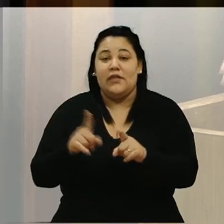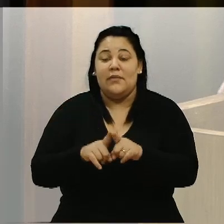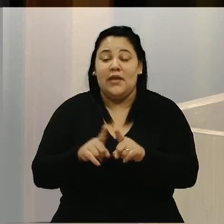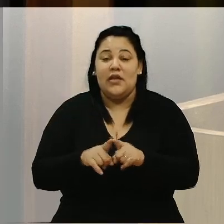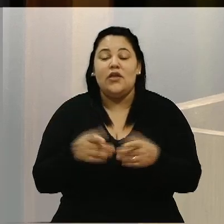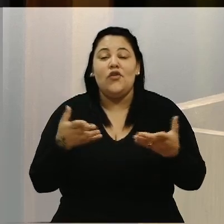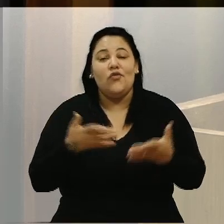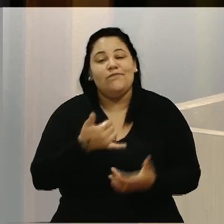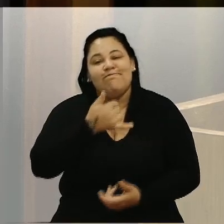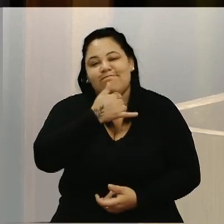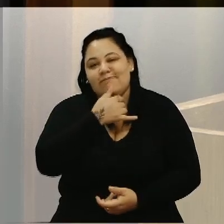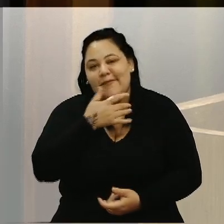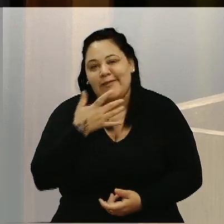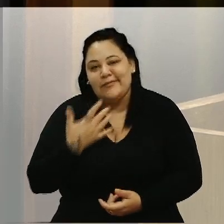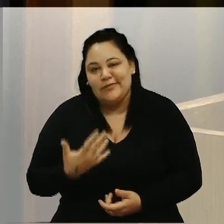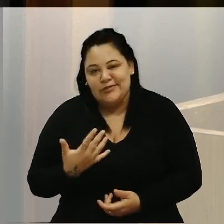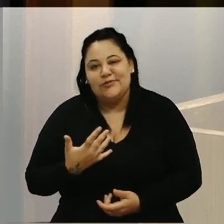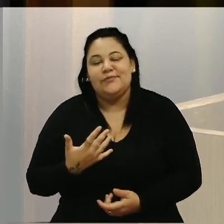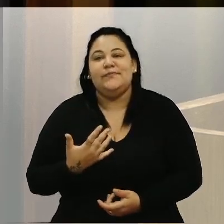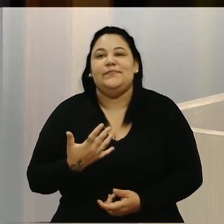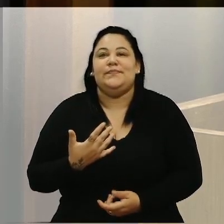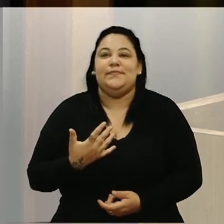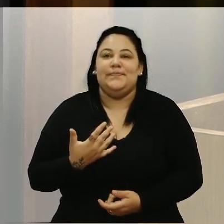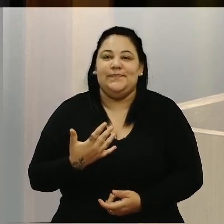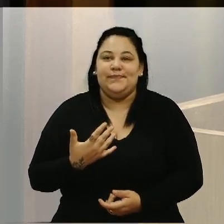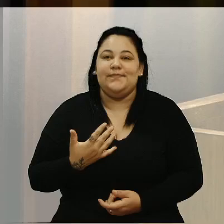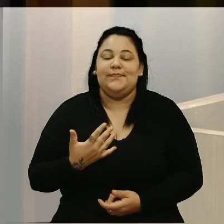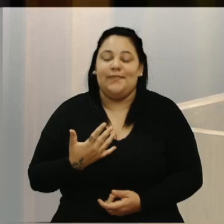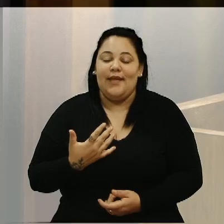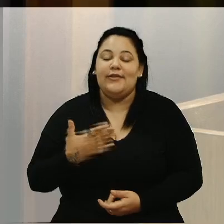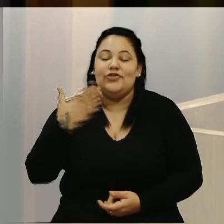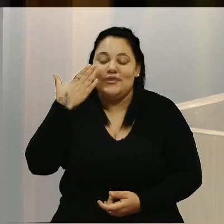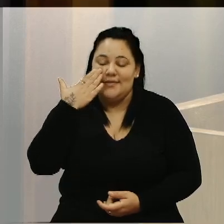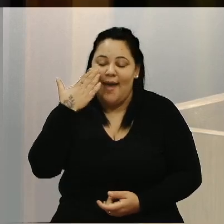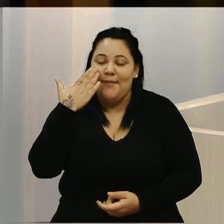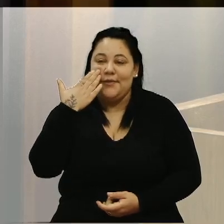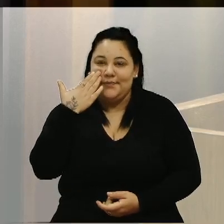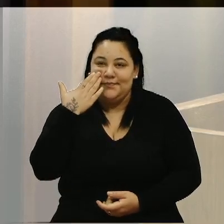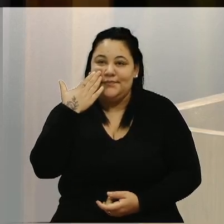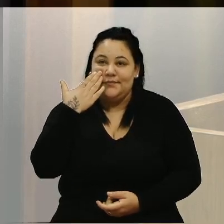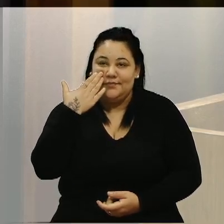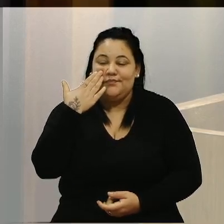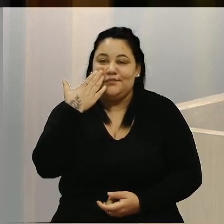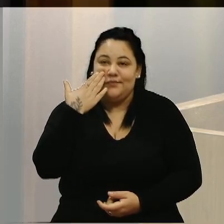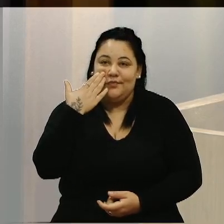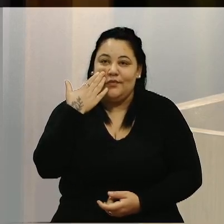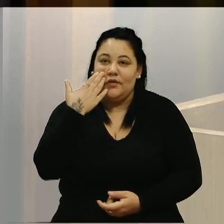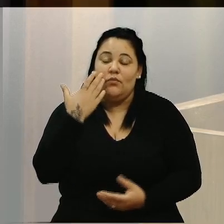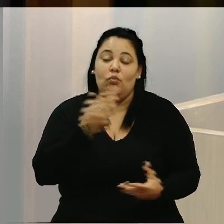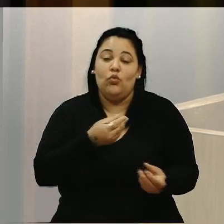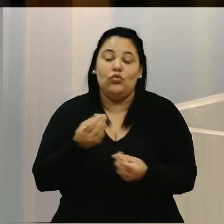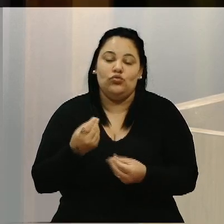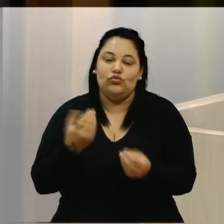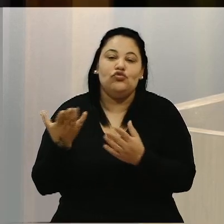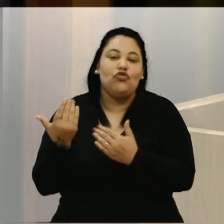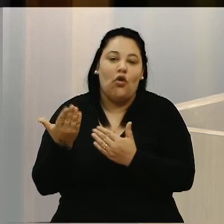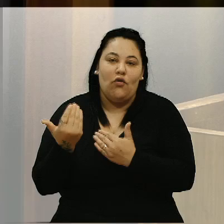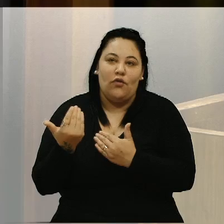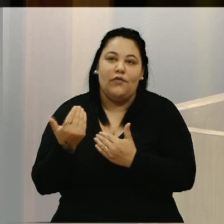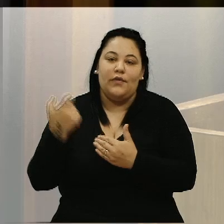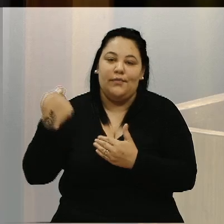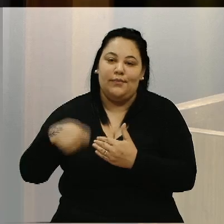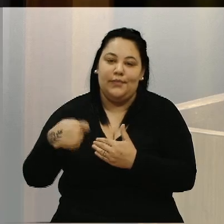dia, infelizmente, está sendo condicionada a ser colocada na